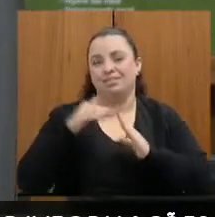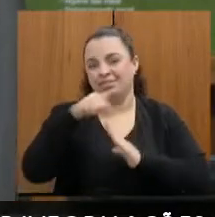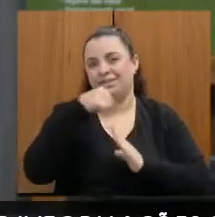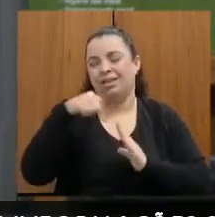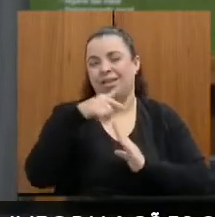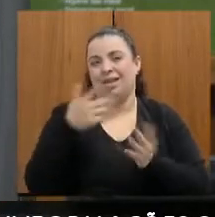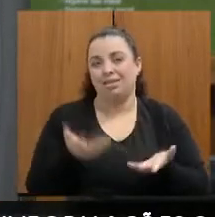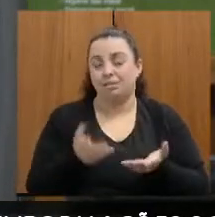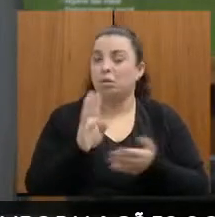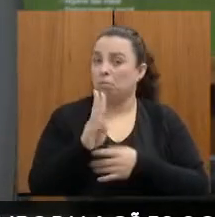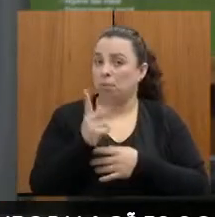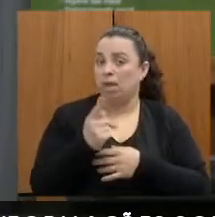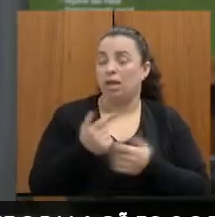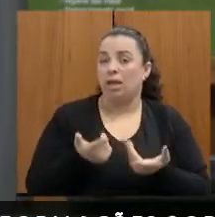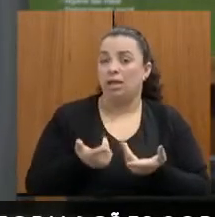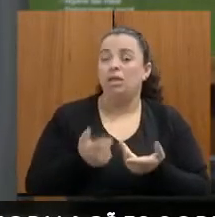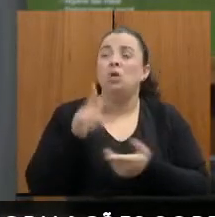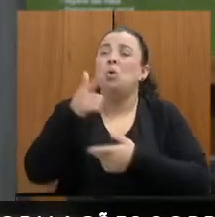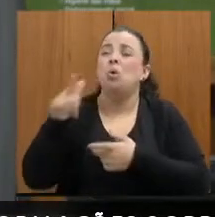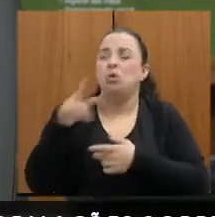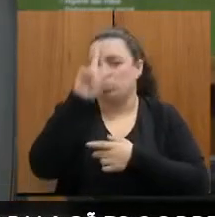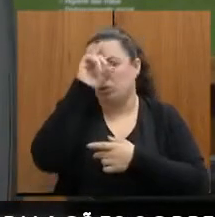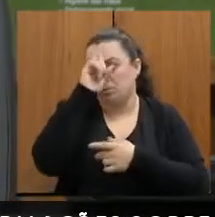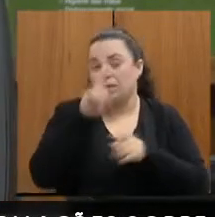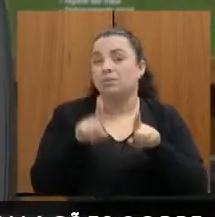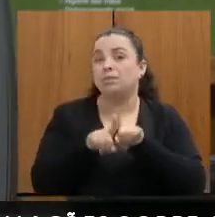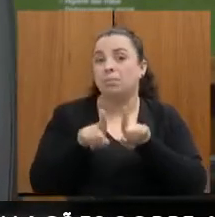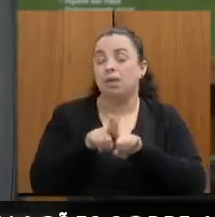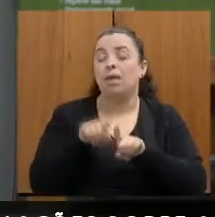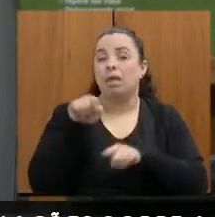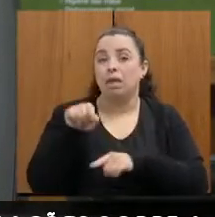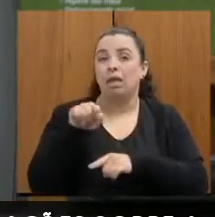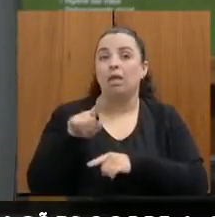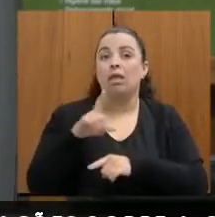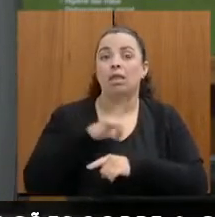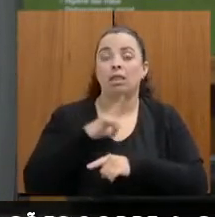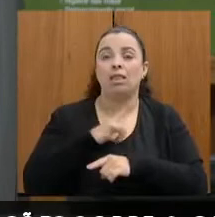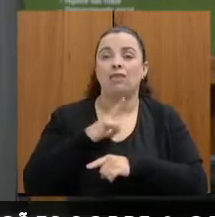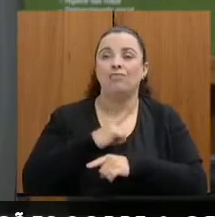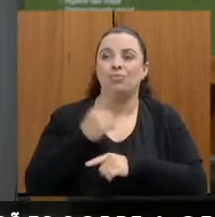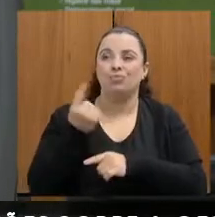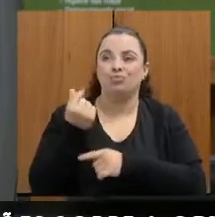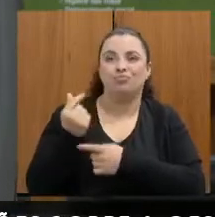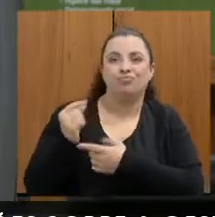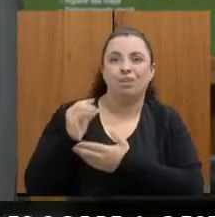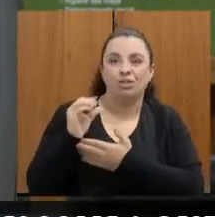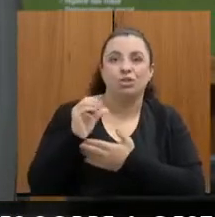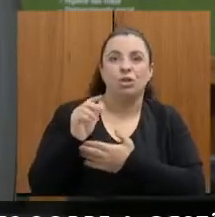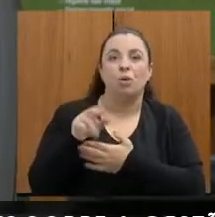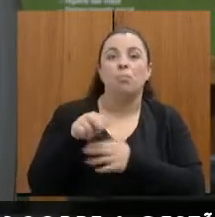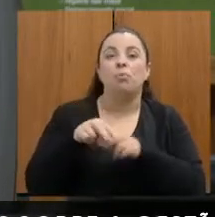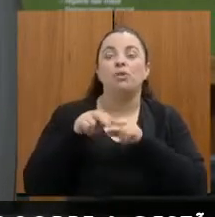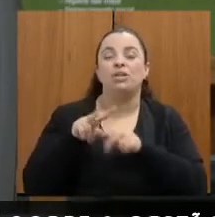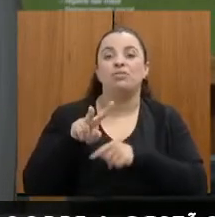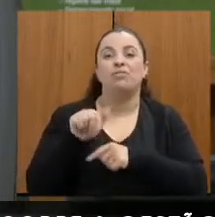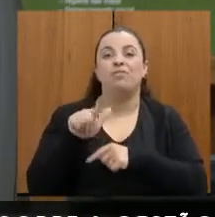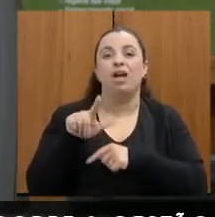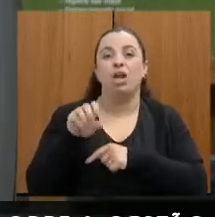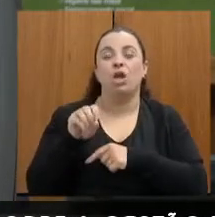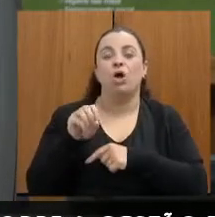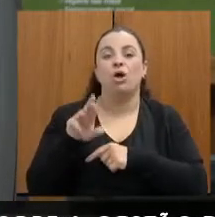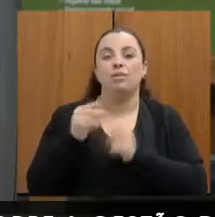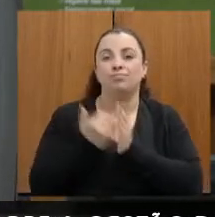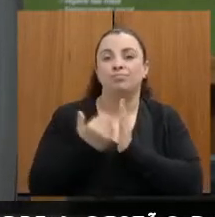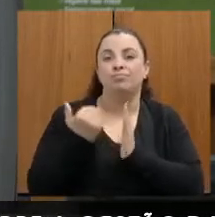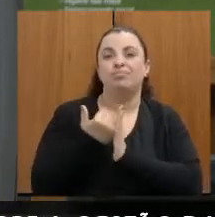Casa de Belo Horizonte Assim como outro hospitais receberam grande adicional pelo valor hora né nós passamos de 690 milhões para mais de 1 bilhão